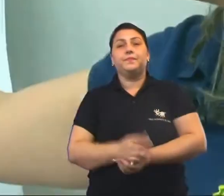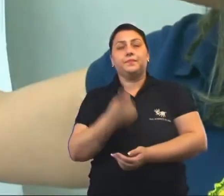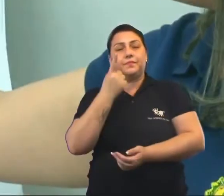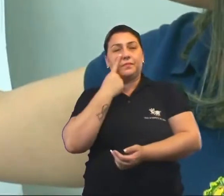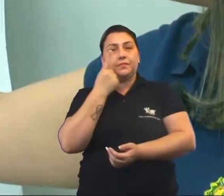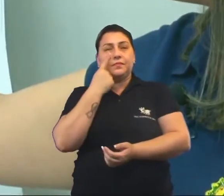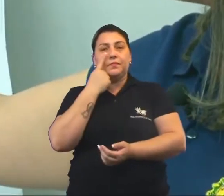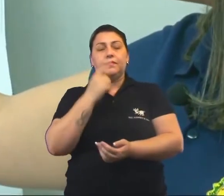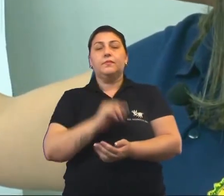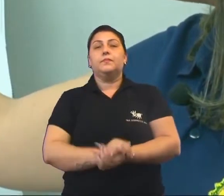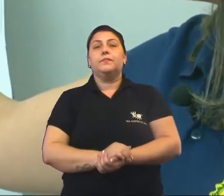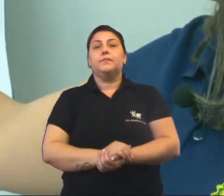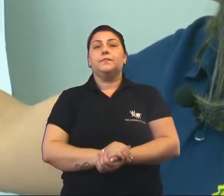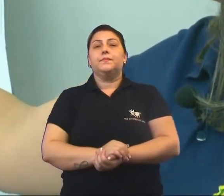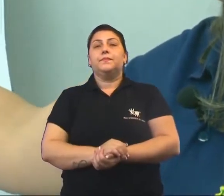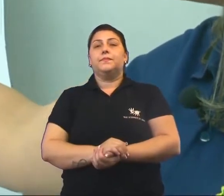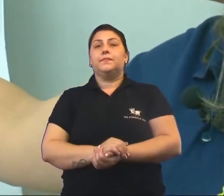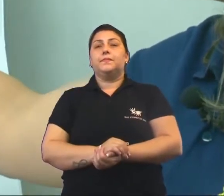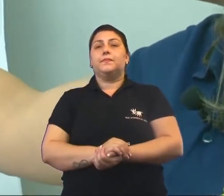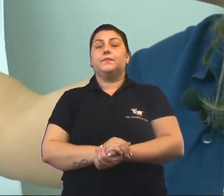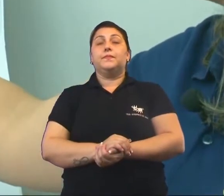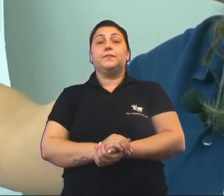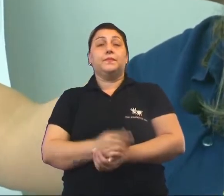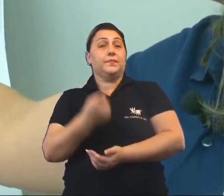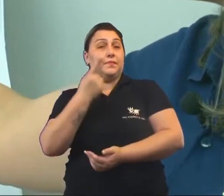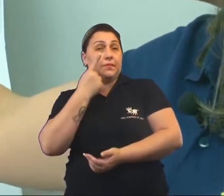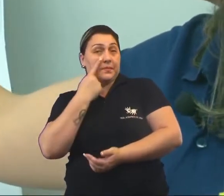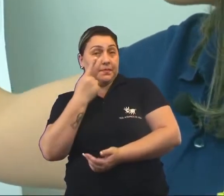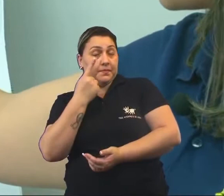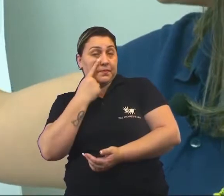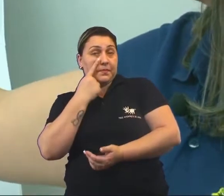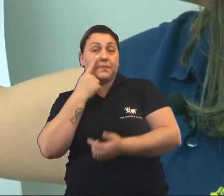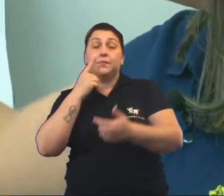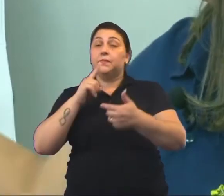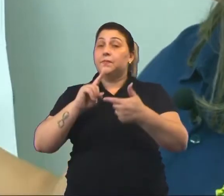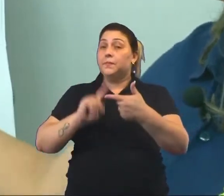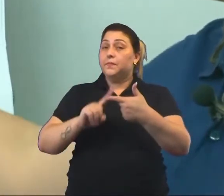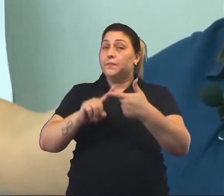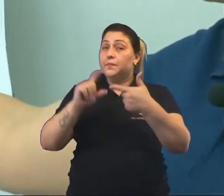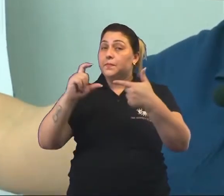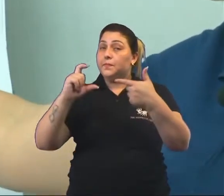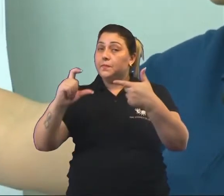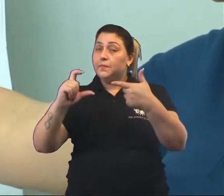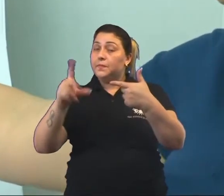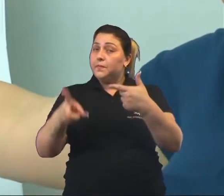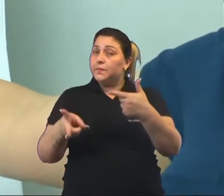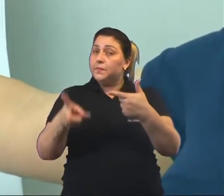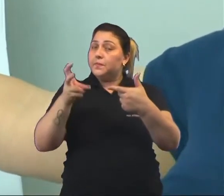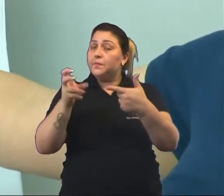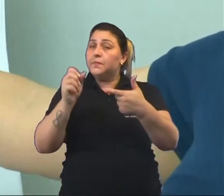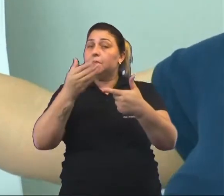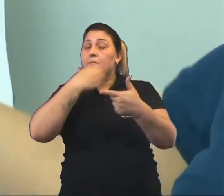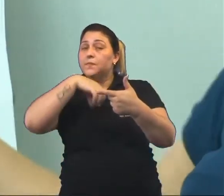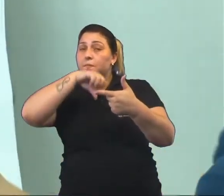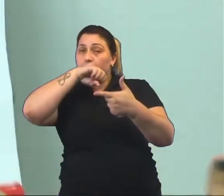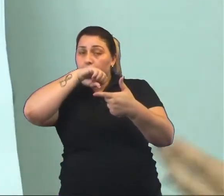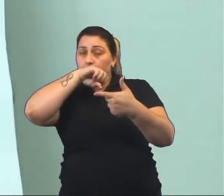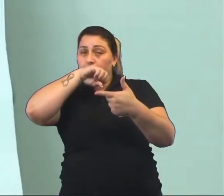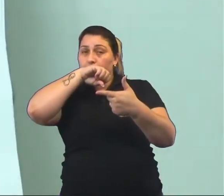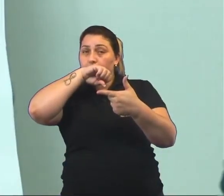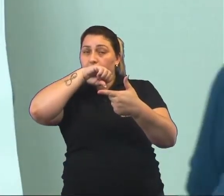aqui. Quando nós observamos esse segundo quadro, nós podemos perceber que o pai está o